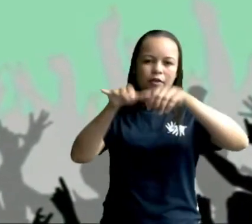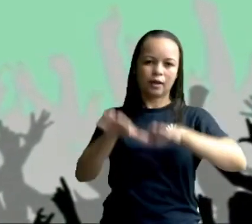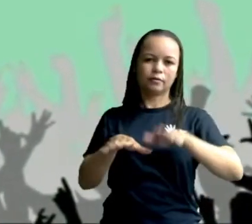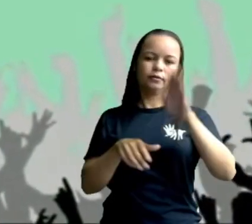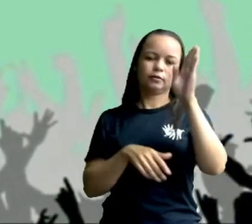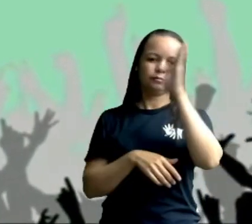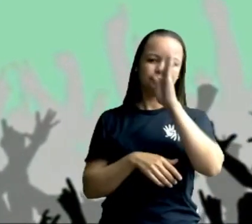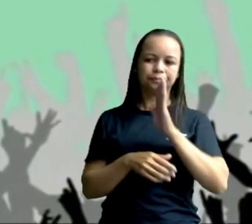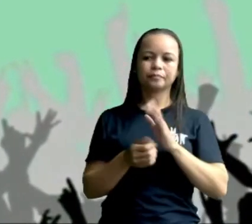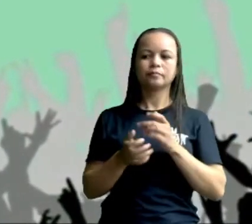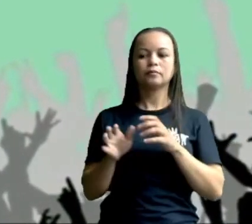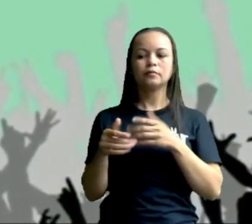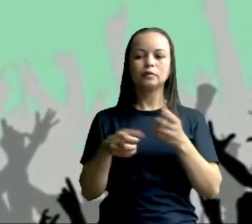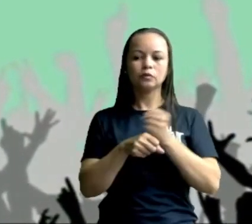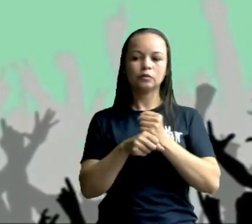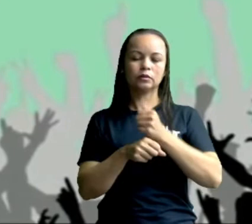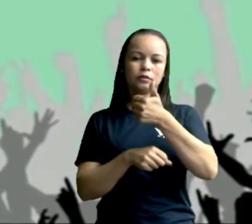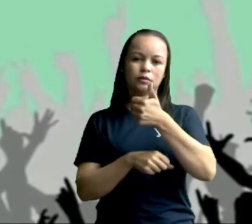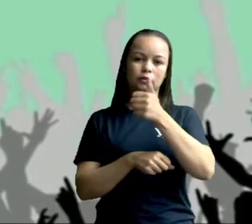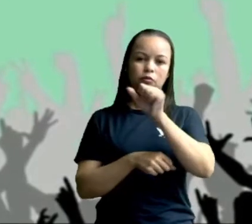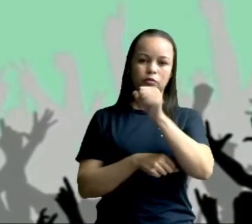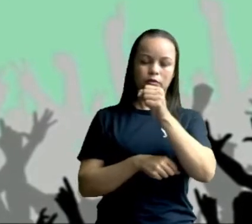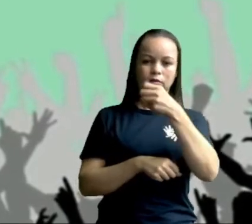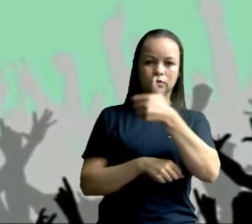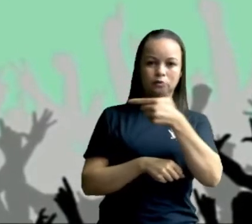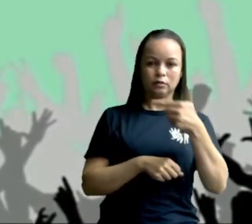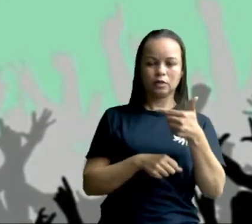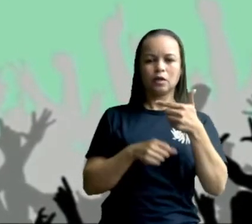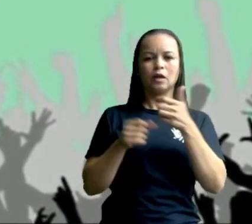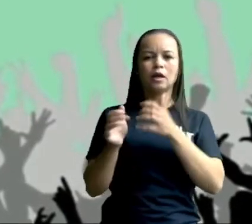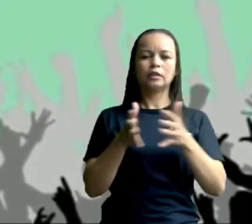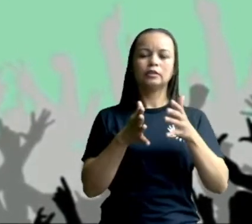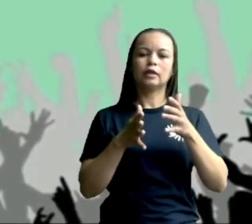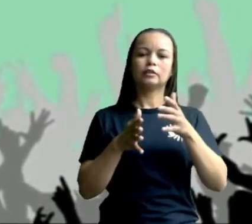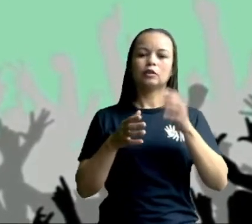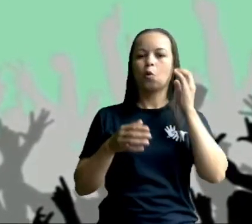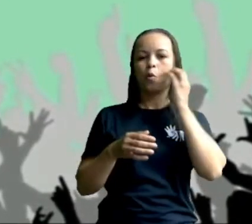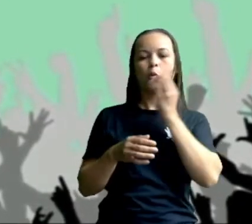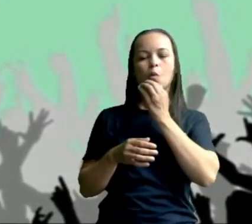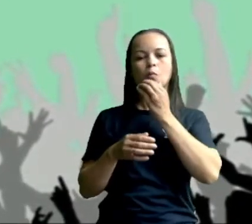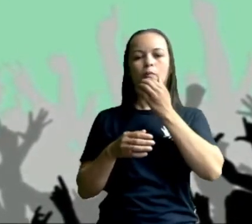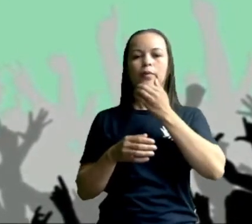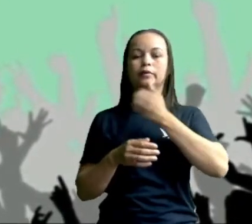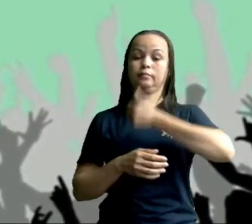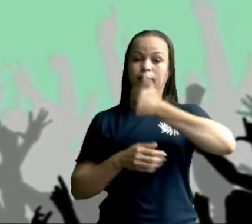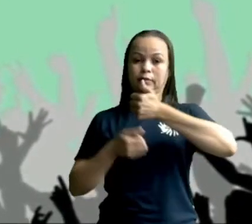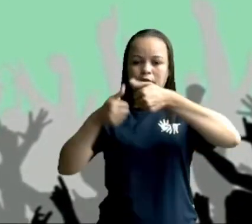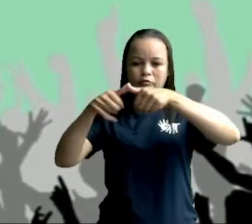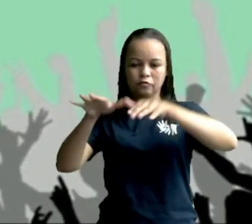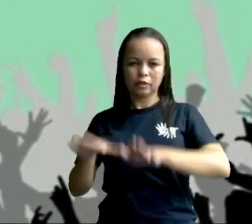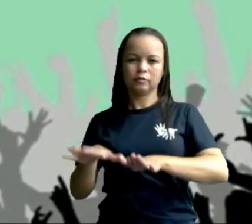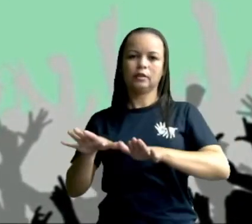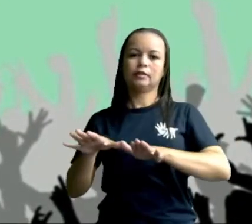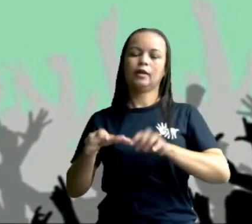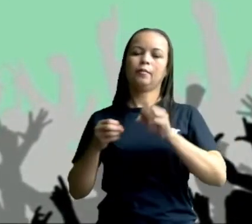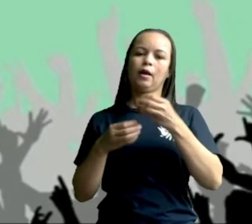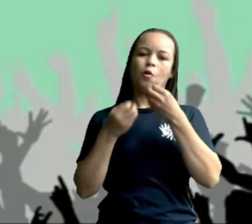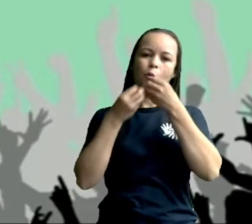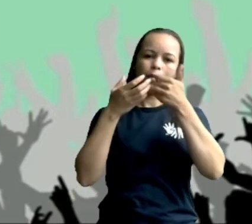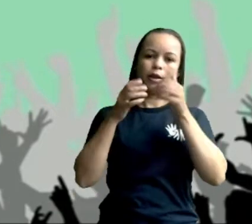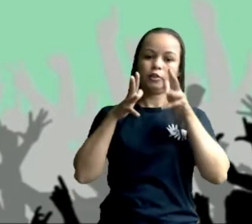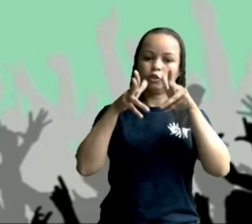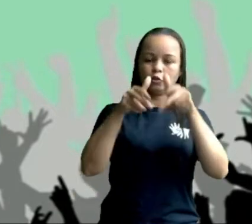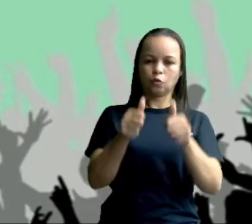de 1822, Dom Pedro I decidiu ficar no país e declarou: "Se é para o bem de